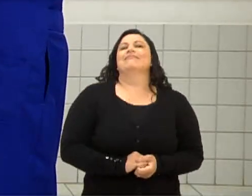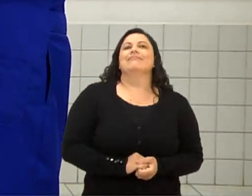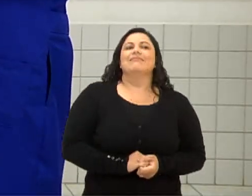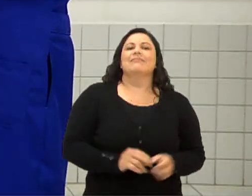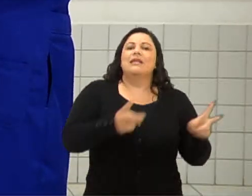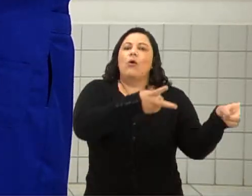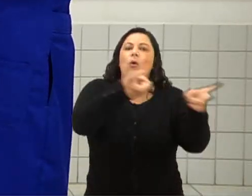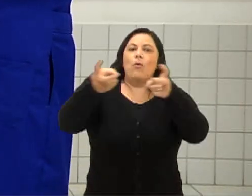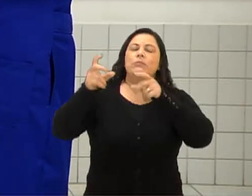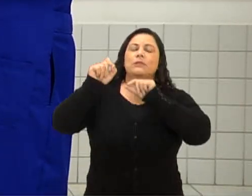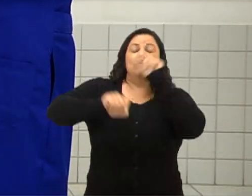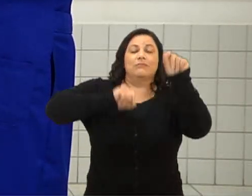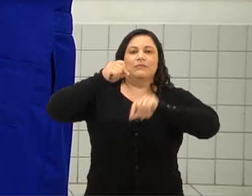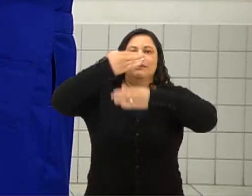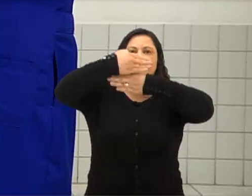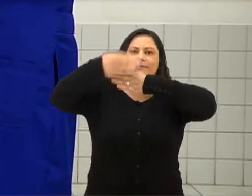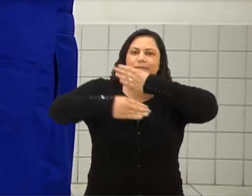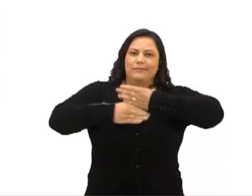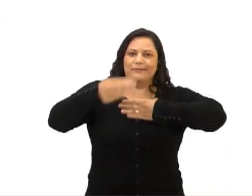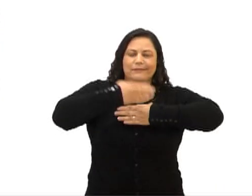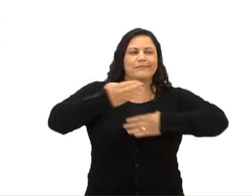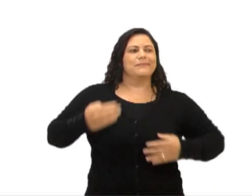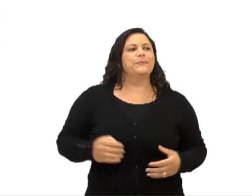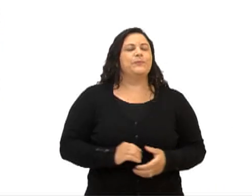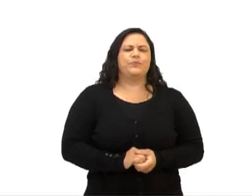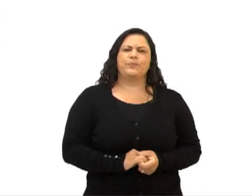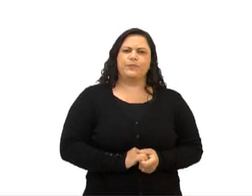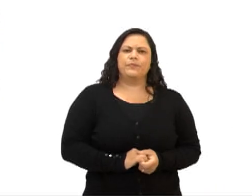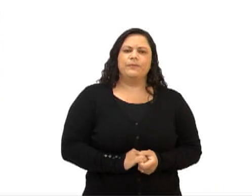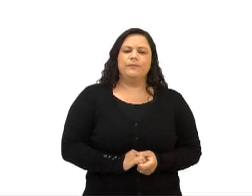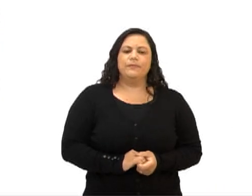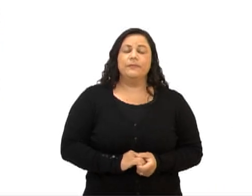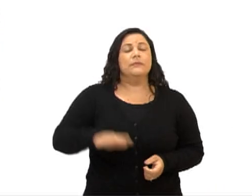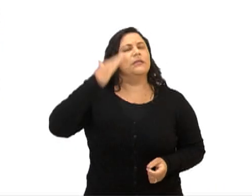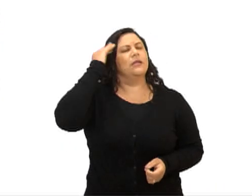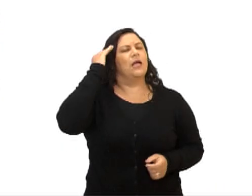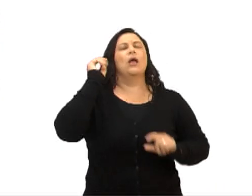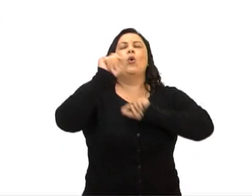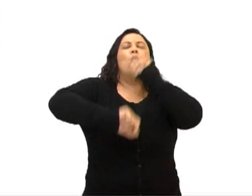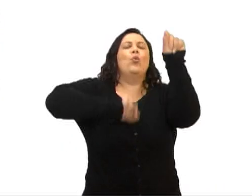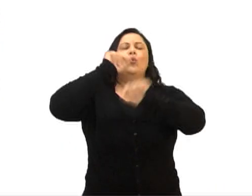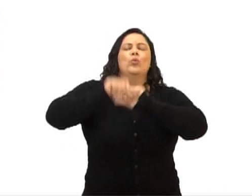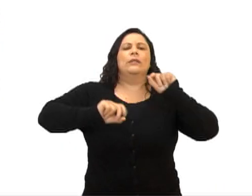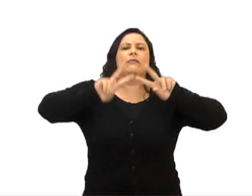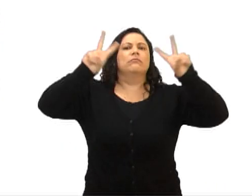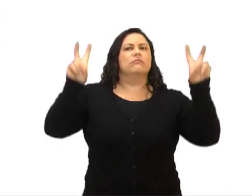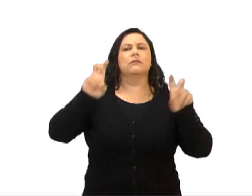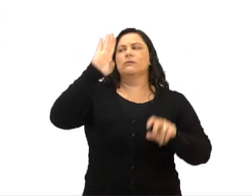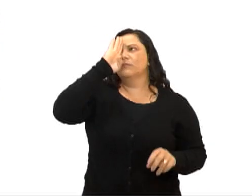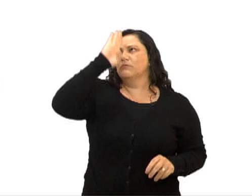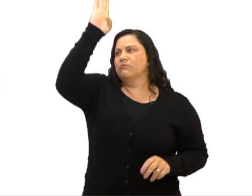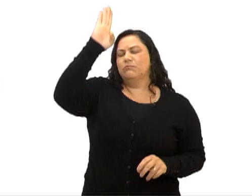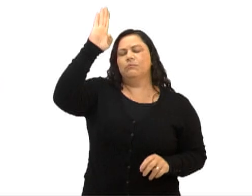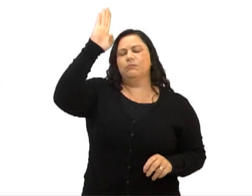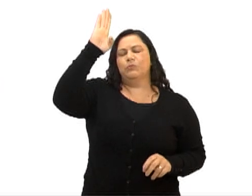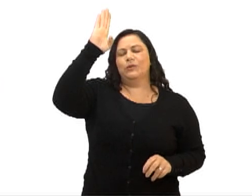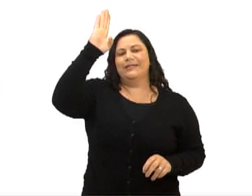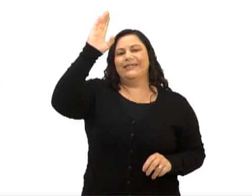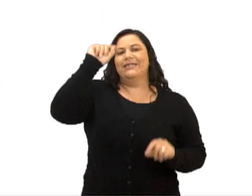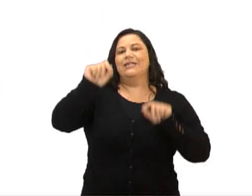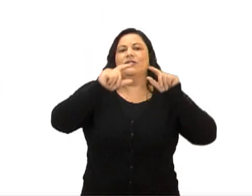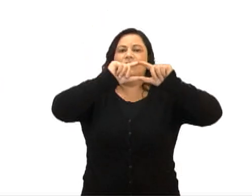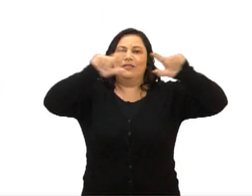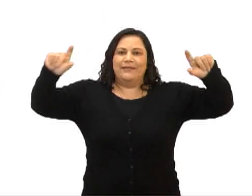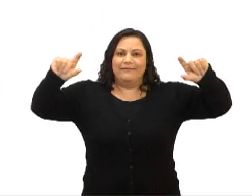Observem aqui o que a gente trouxe, então. Primeiro, vamos tentar entender o que são termos essenciais da oração. Então, a palavra essenciais